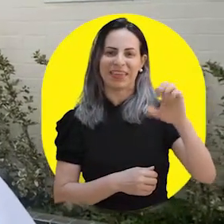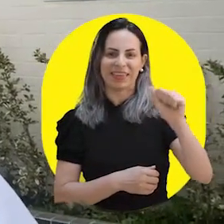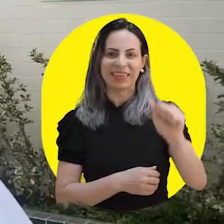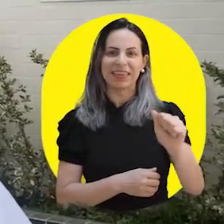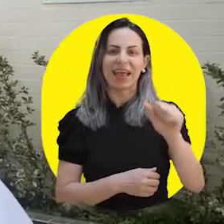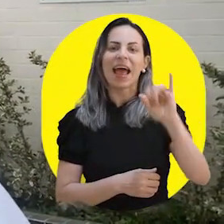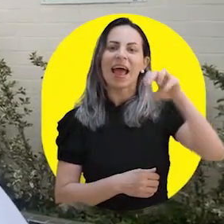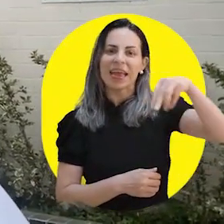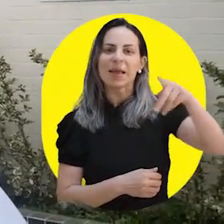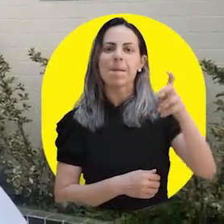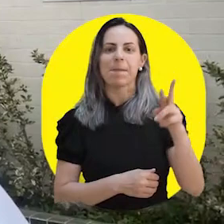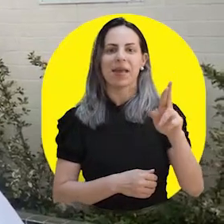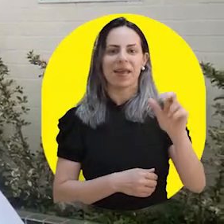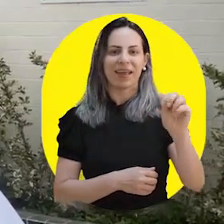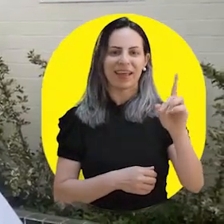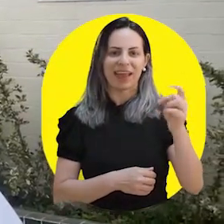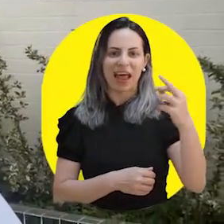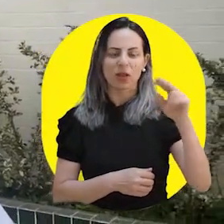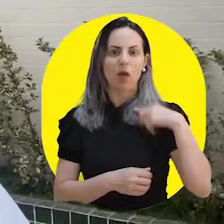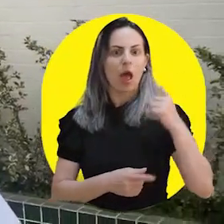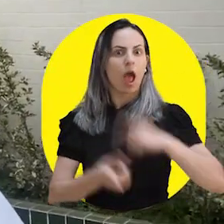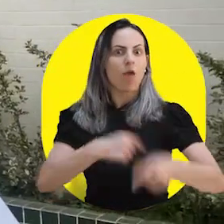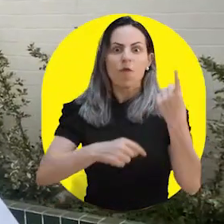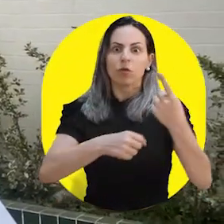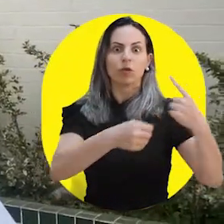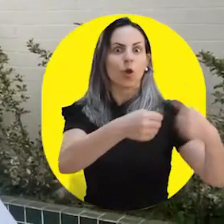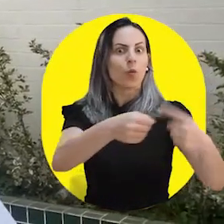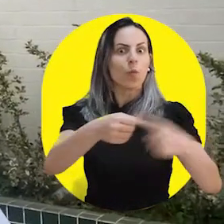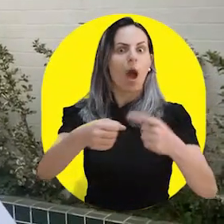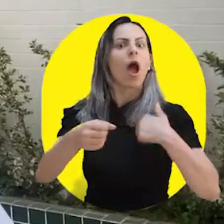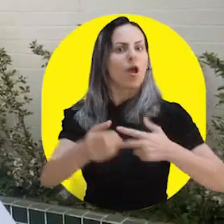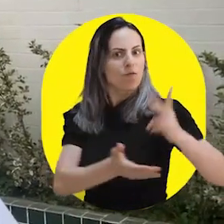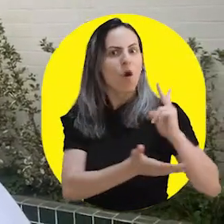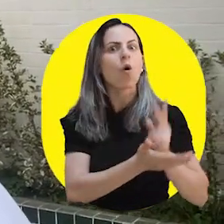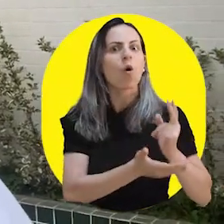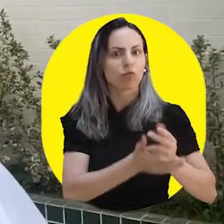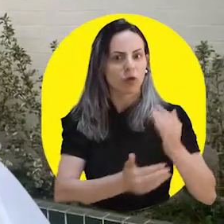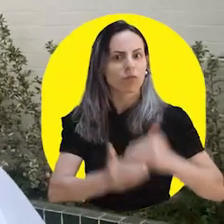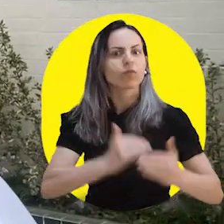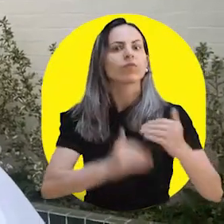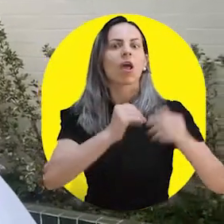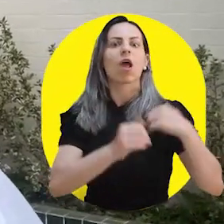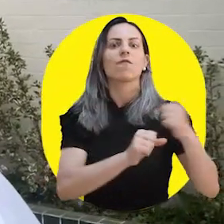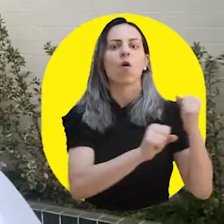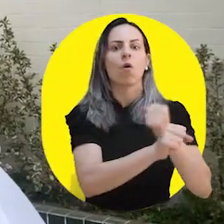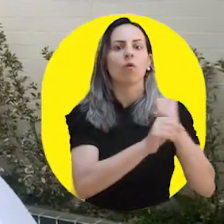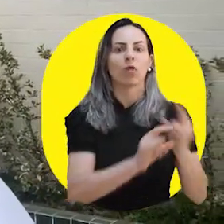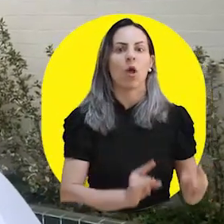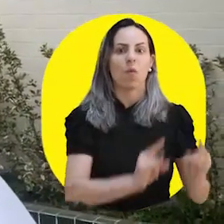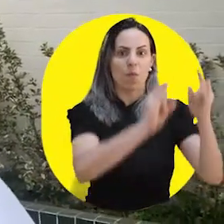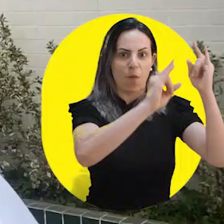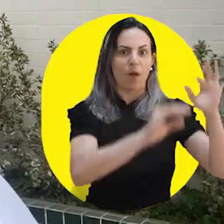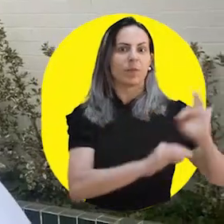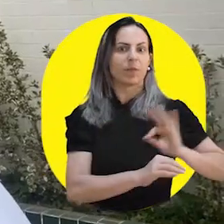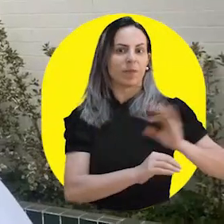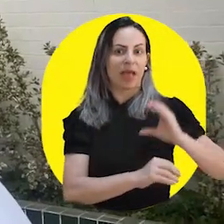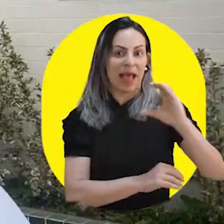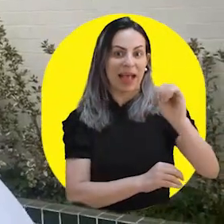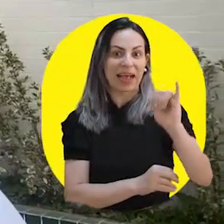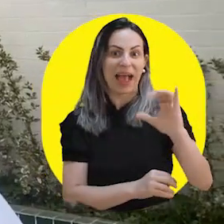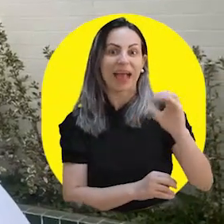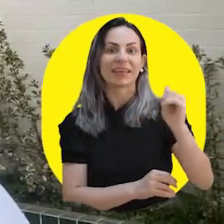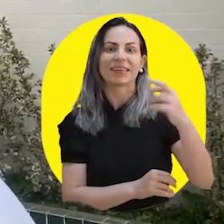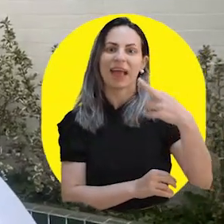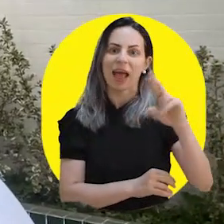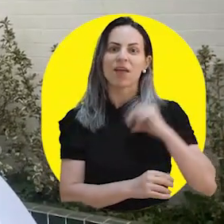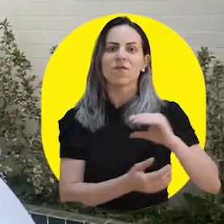é clara a evolução desses bairros. Vou continuar com esse desenvolvimento. Vou construir o segundo DP no Caiçara